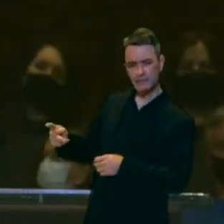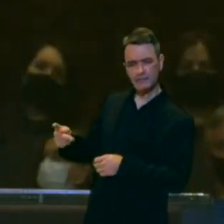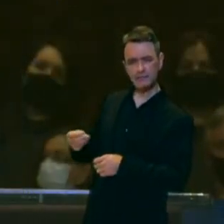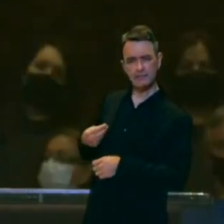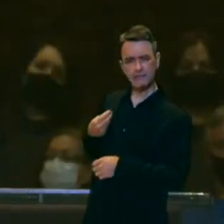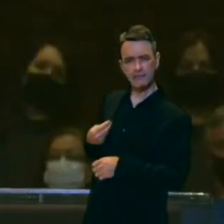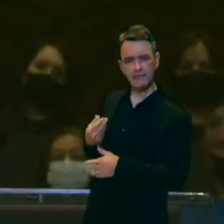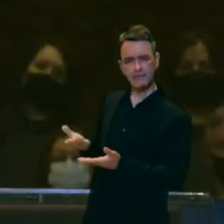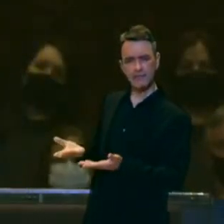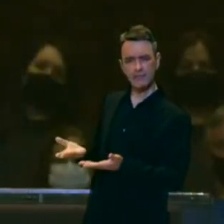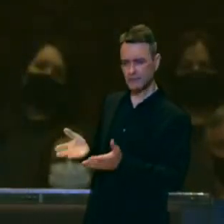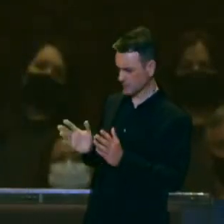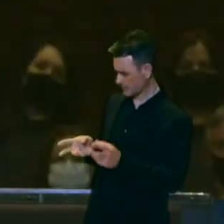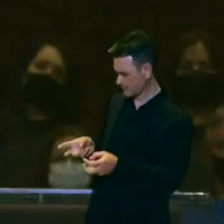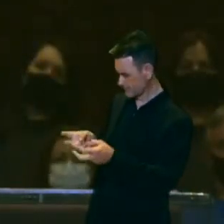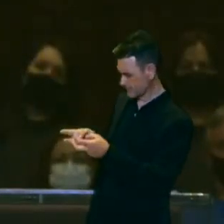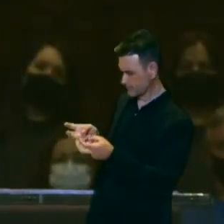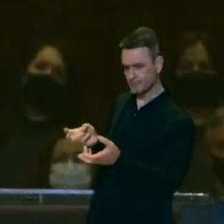gente.